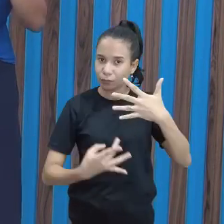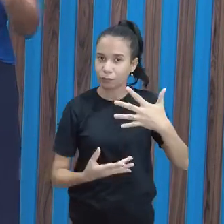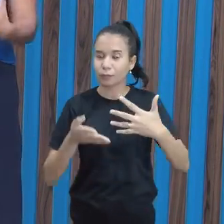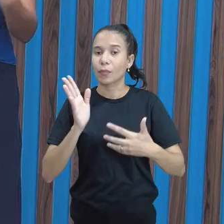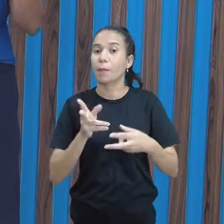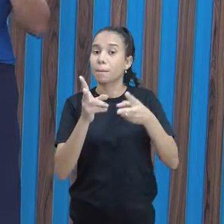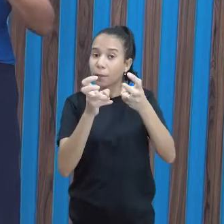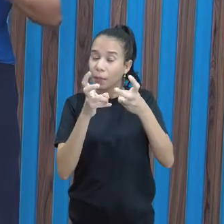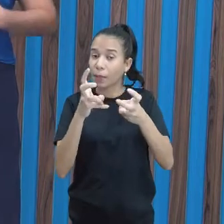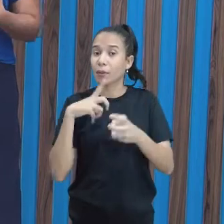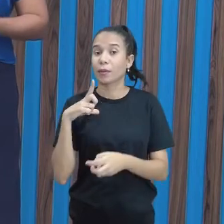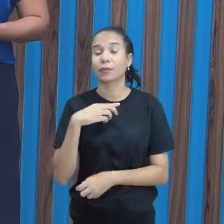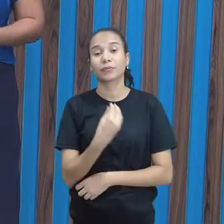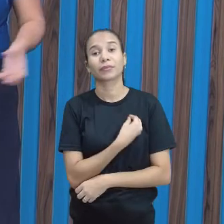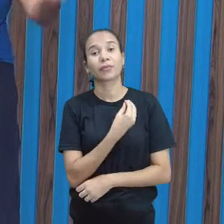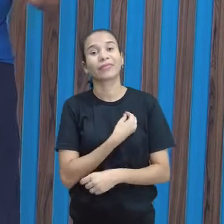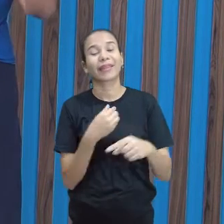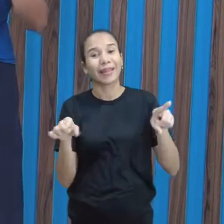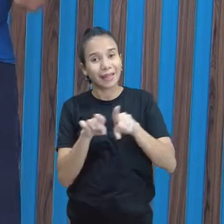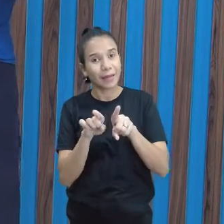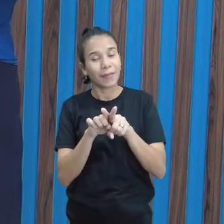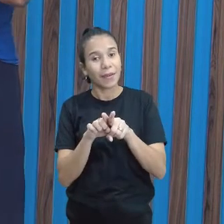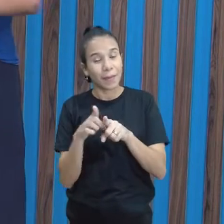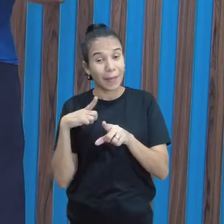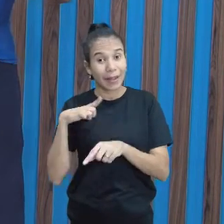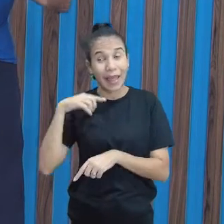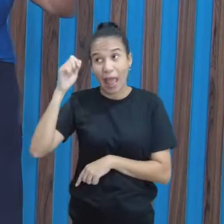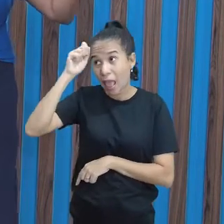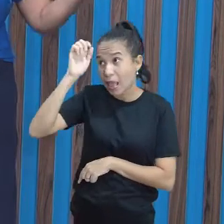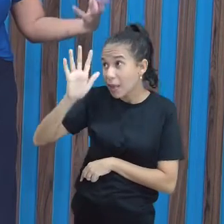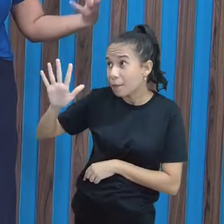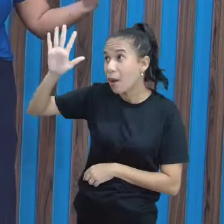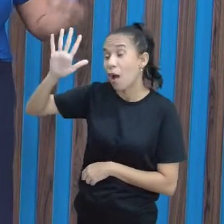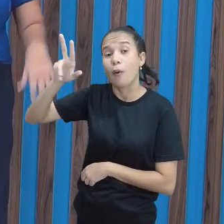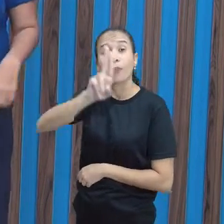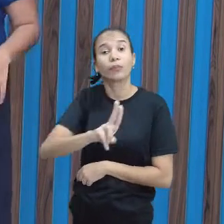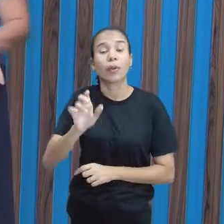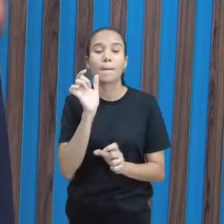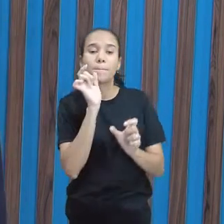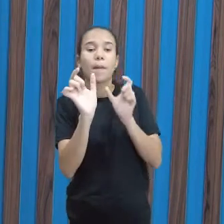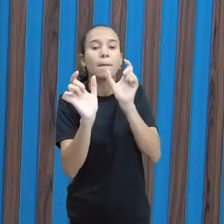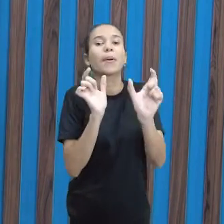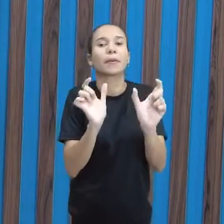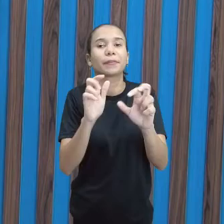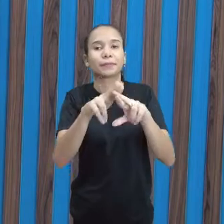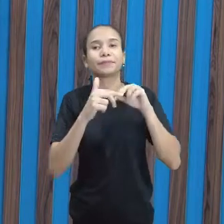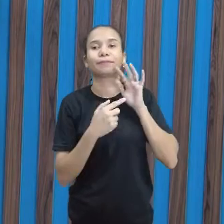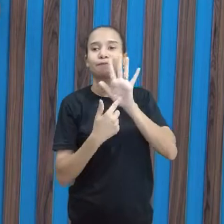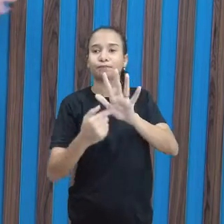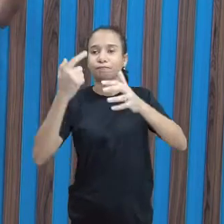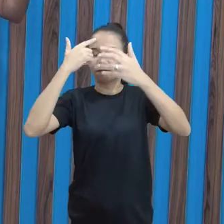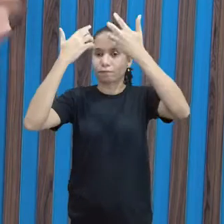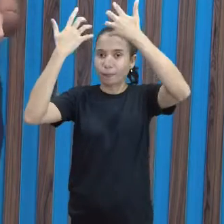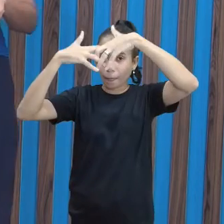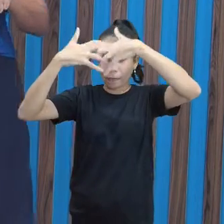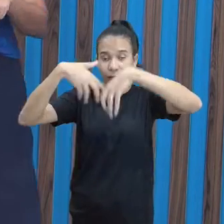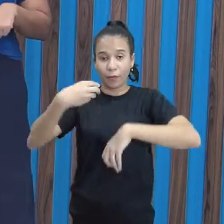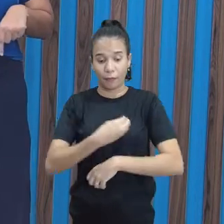a descrição ela serve também para quê? Para criar imagens através das palavras. E apresenta uma reflexão sobre